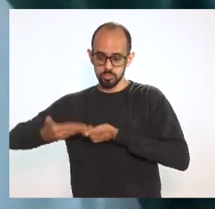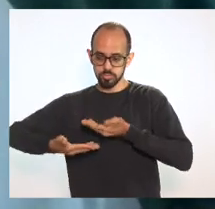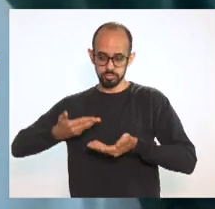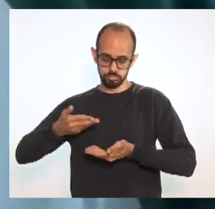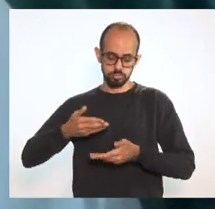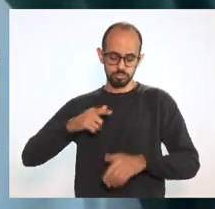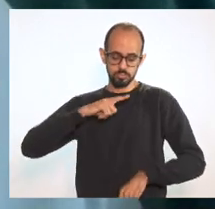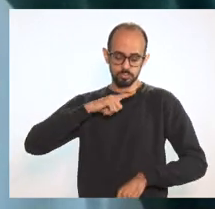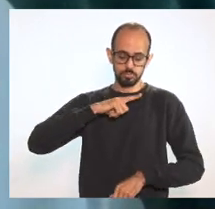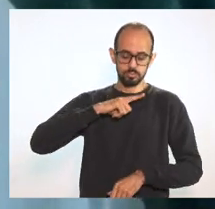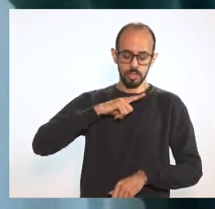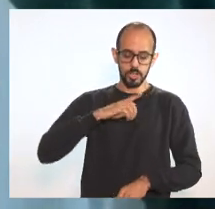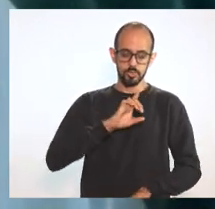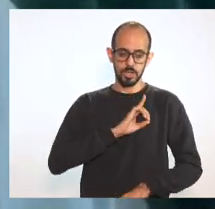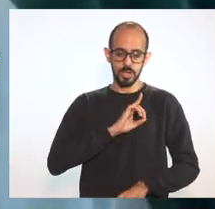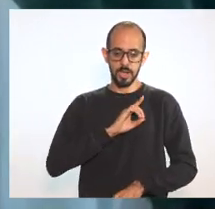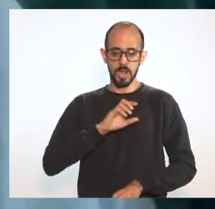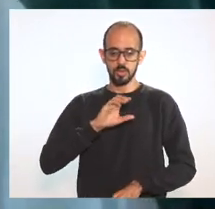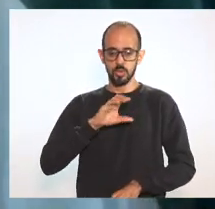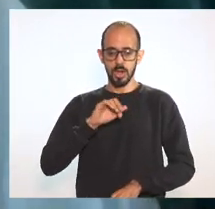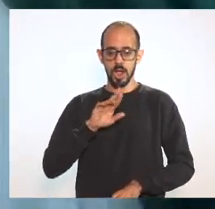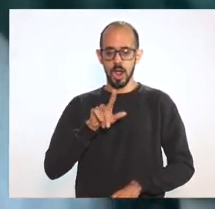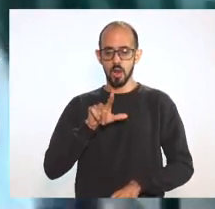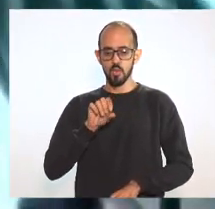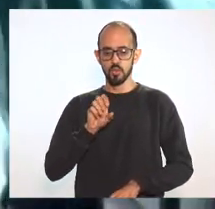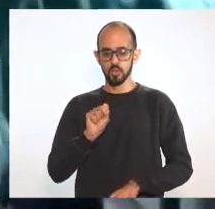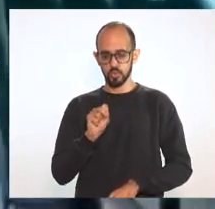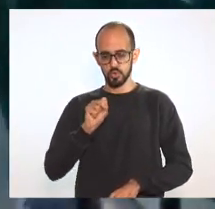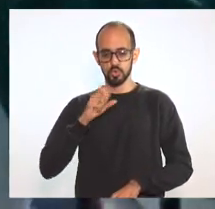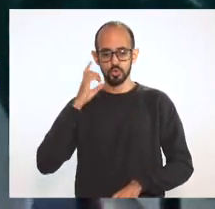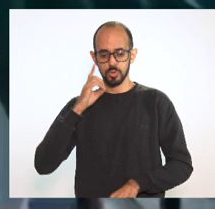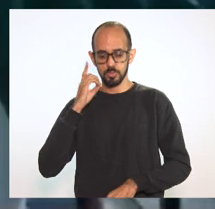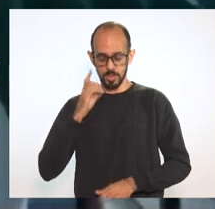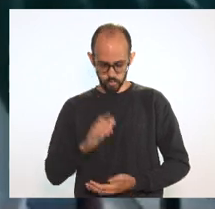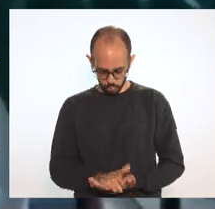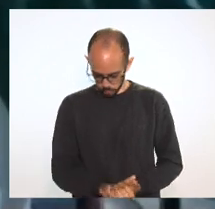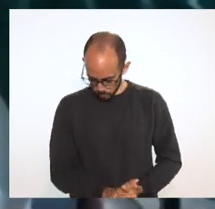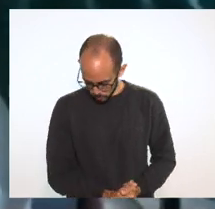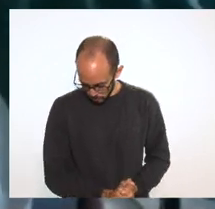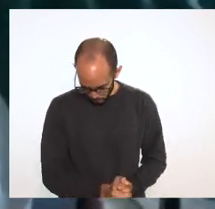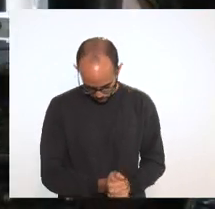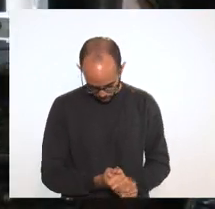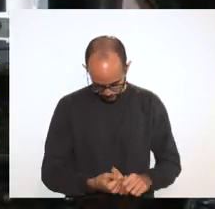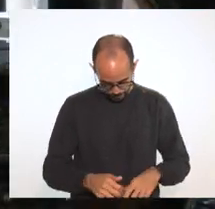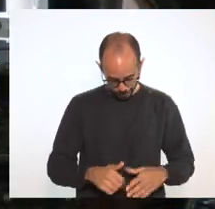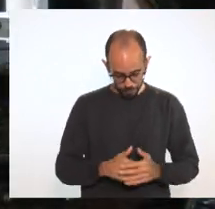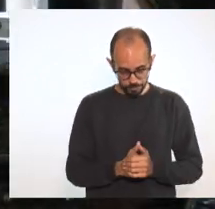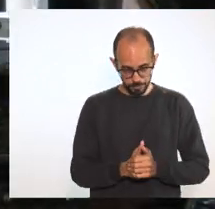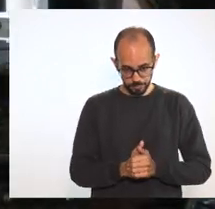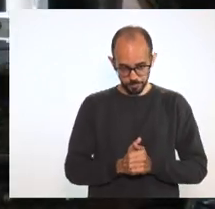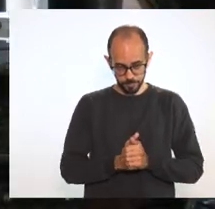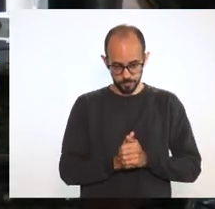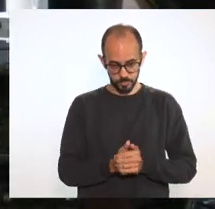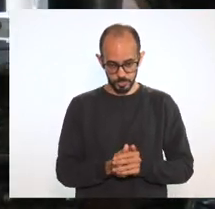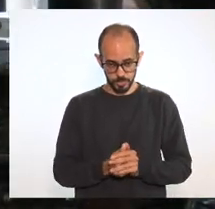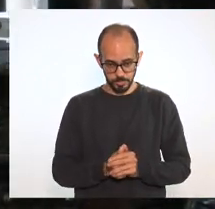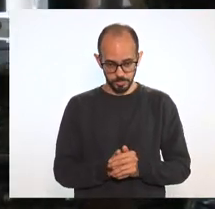o delegado Carlos Augusto, deputado. Bom, Na republicação, vamos